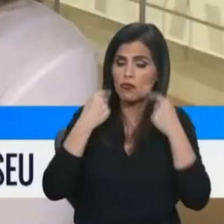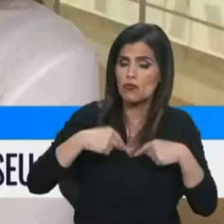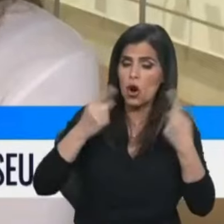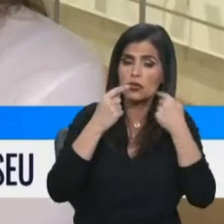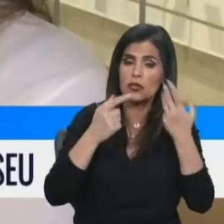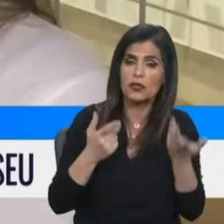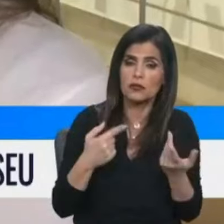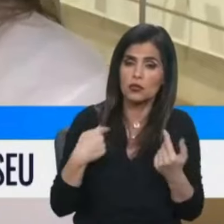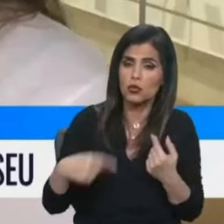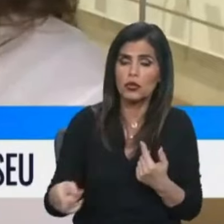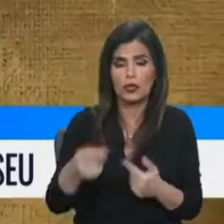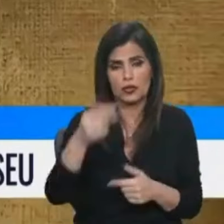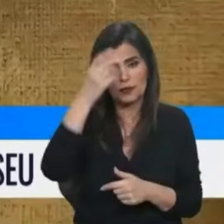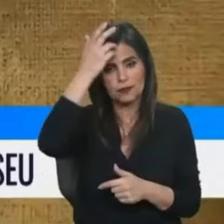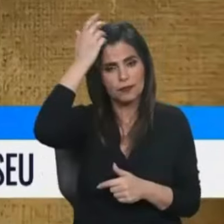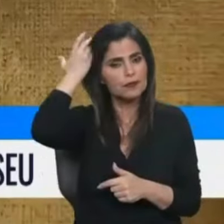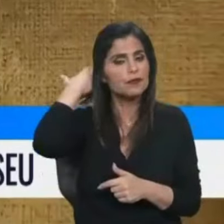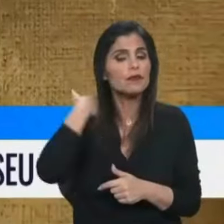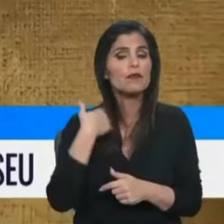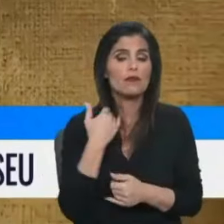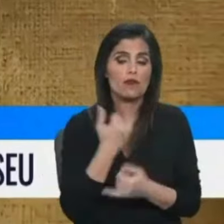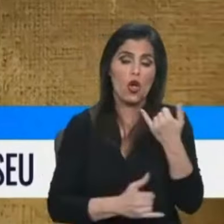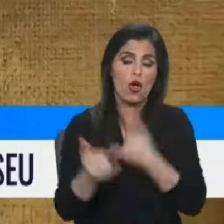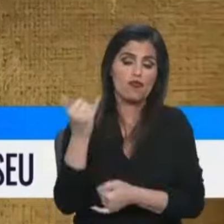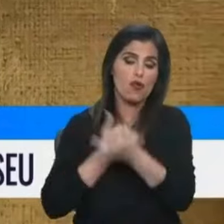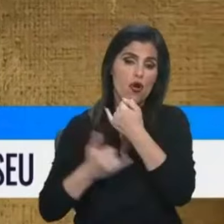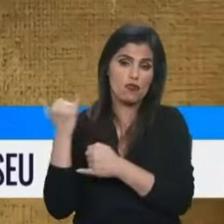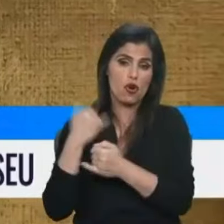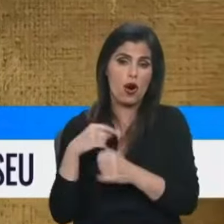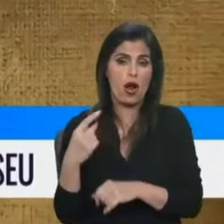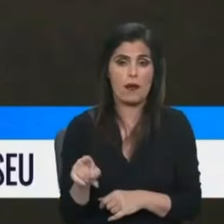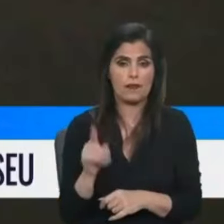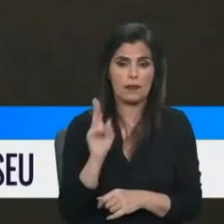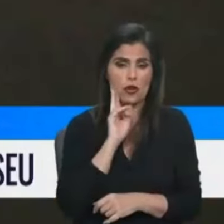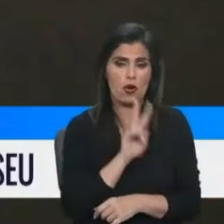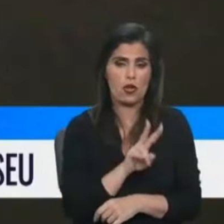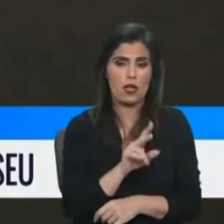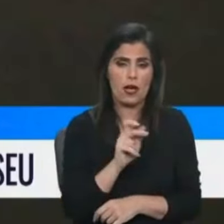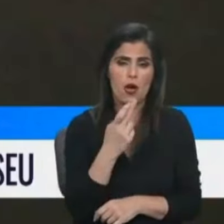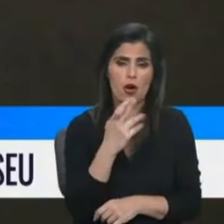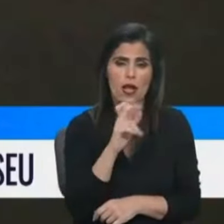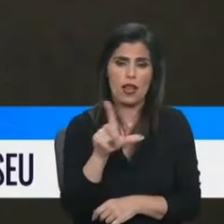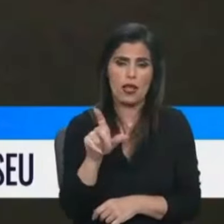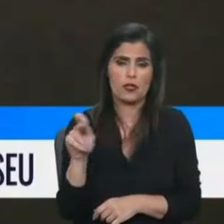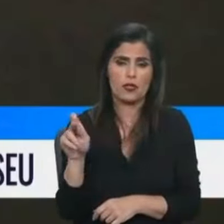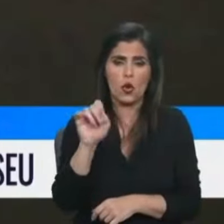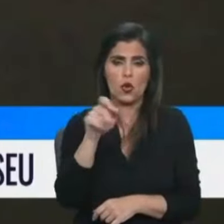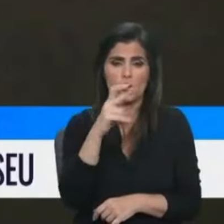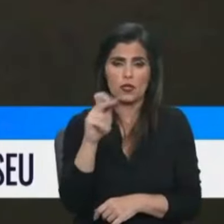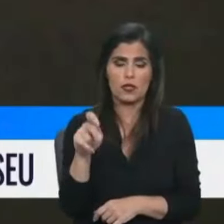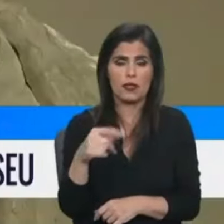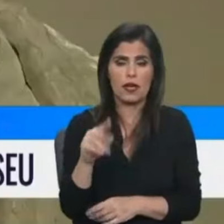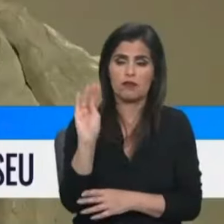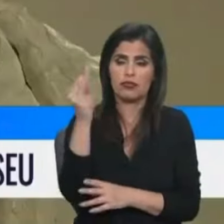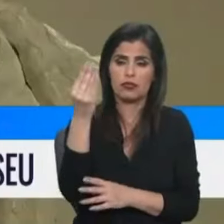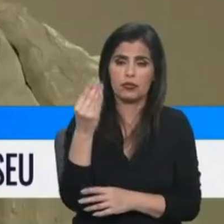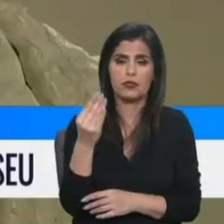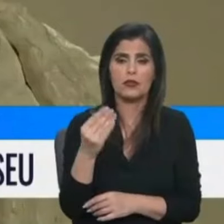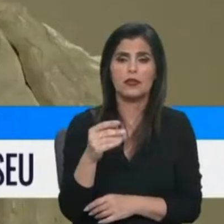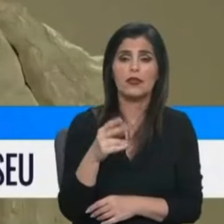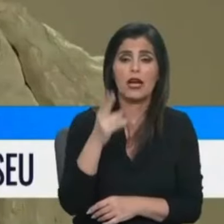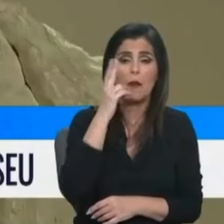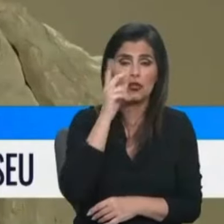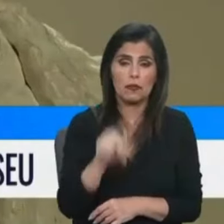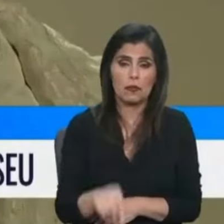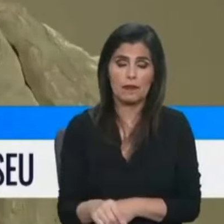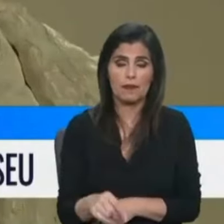público regularmente, não é? Vai-se renovando. Ao olhar de Aurélia de Sousa, junta-se o busto de Luís Vaz de